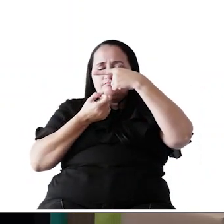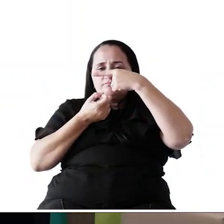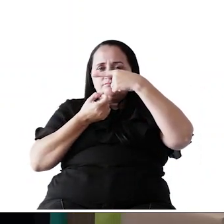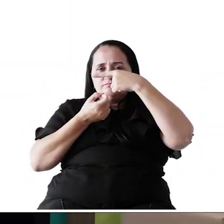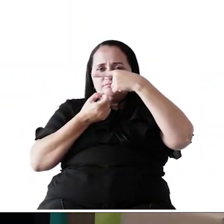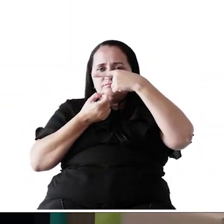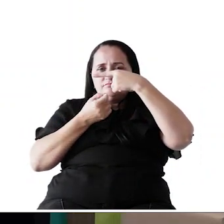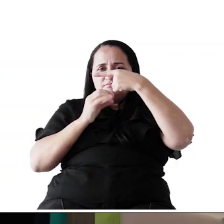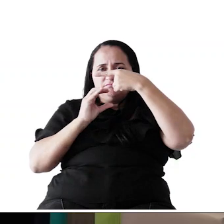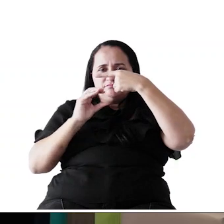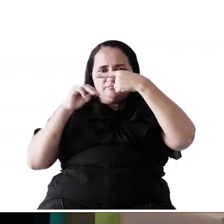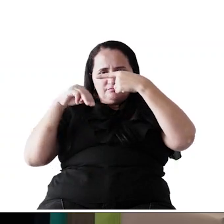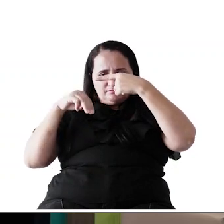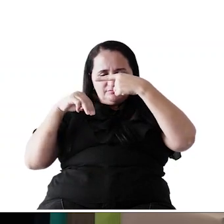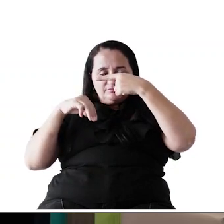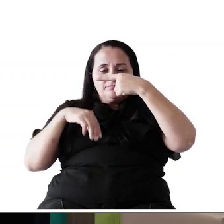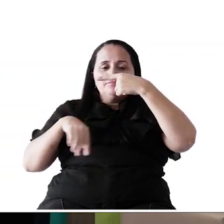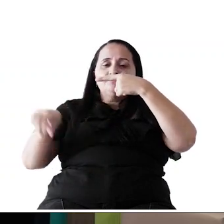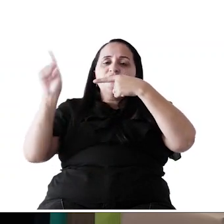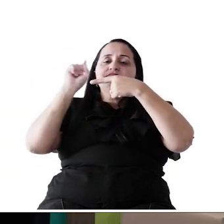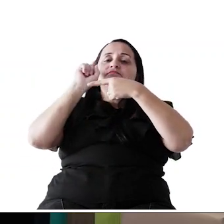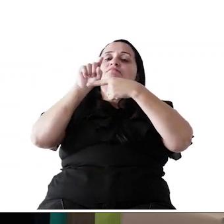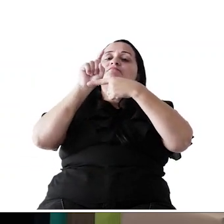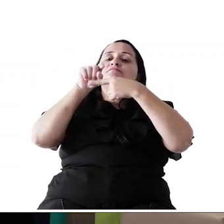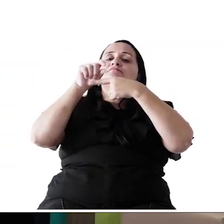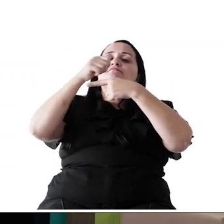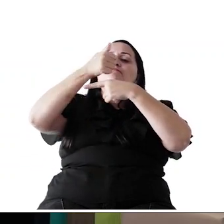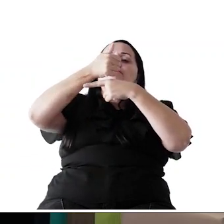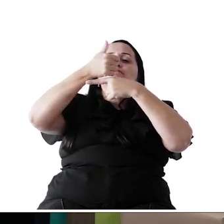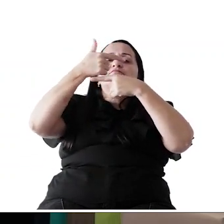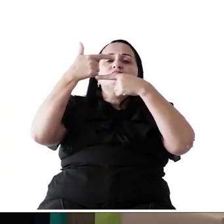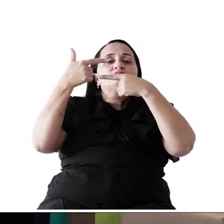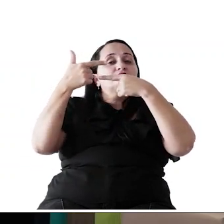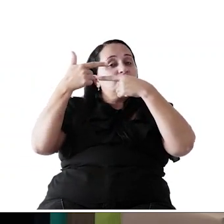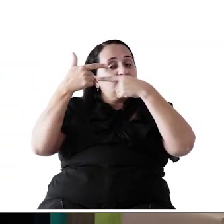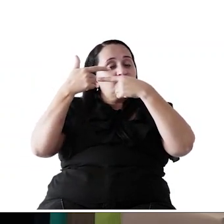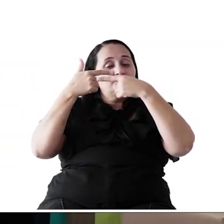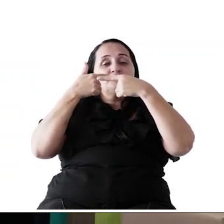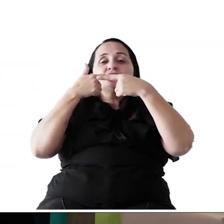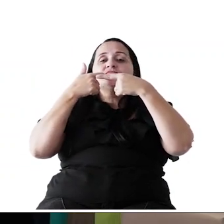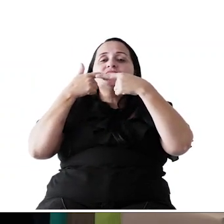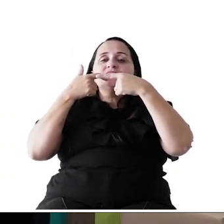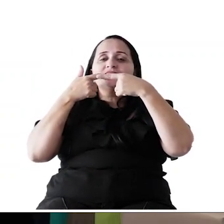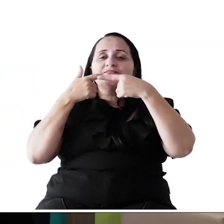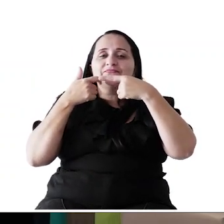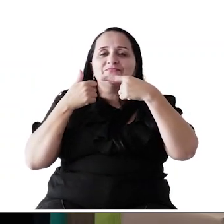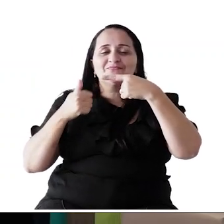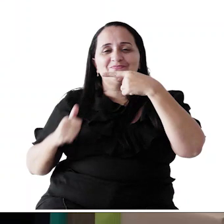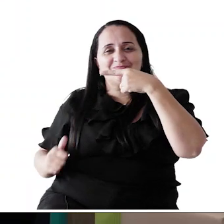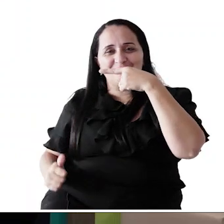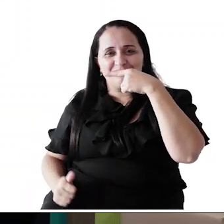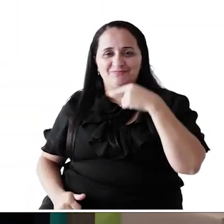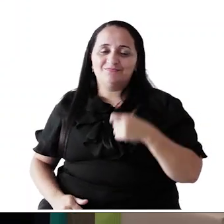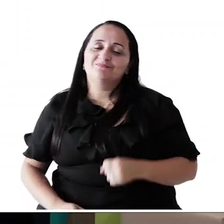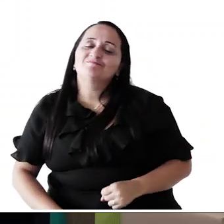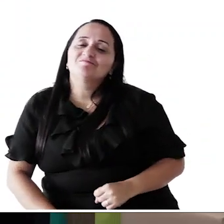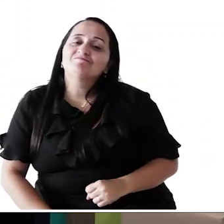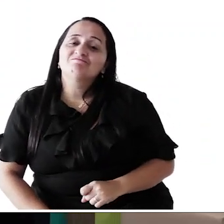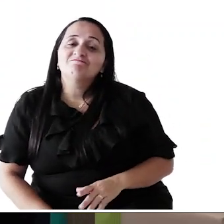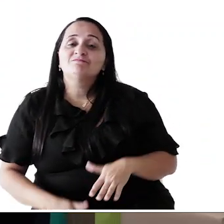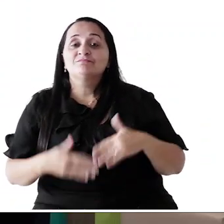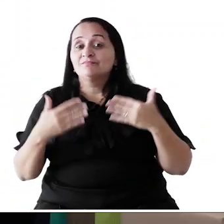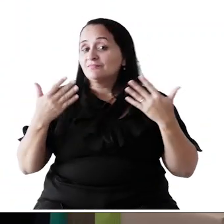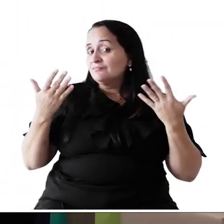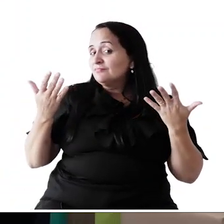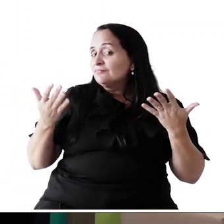20 centímetros e a minha parte são os meus 12 centímetros.